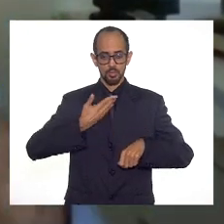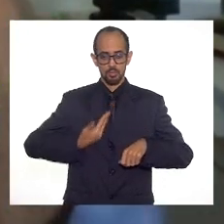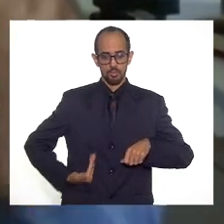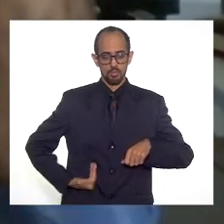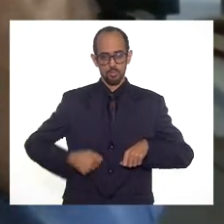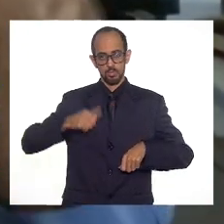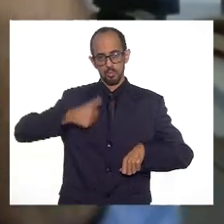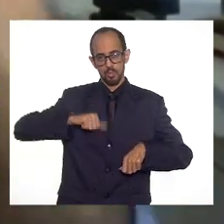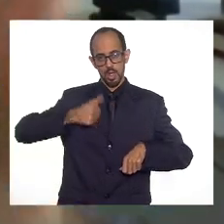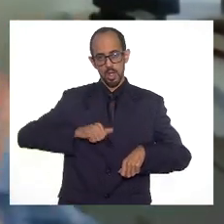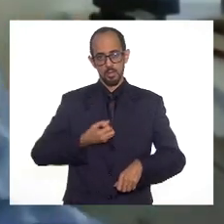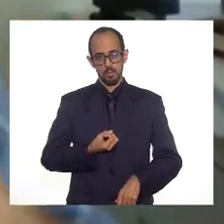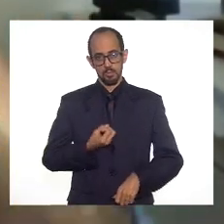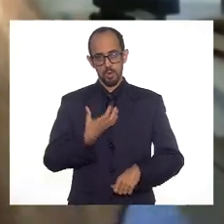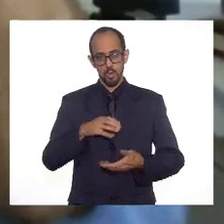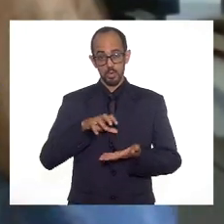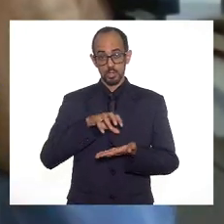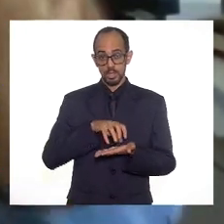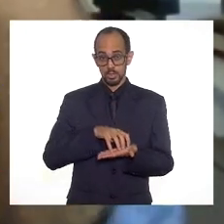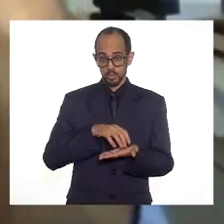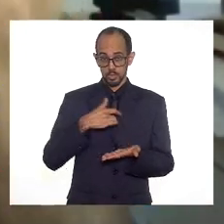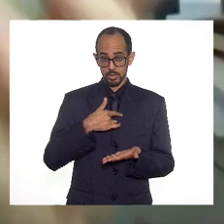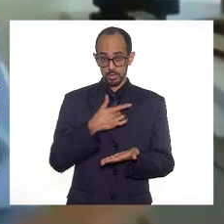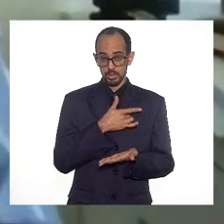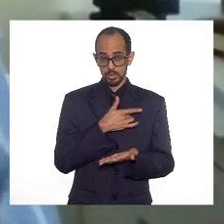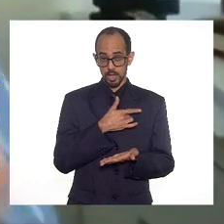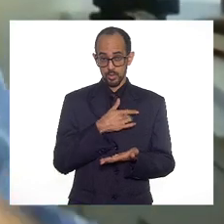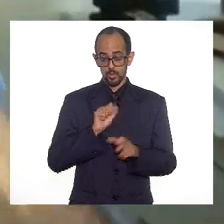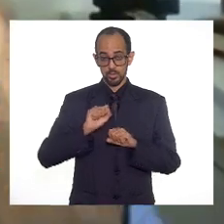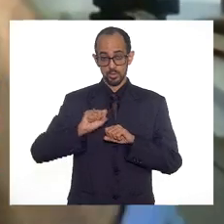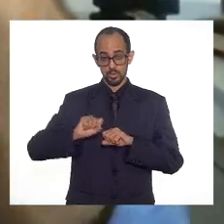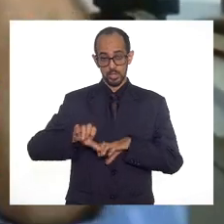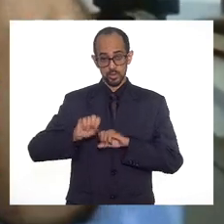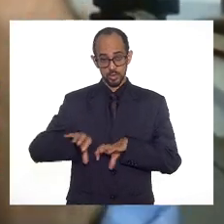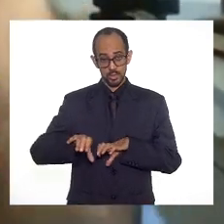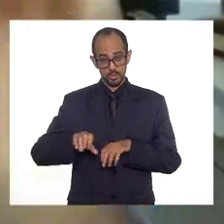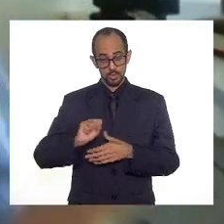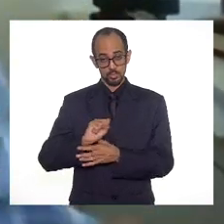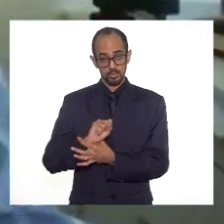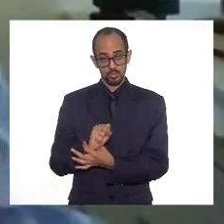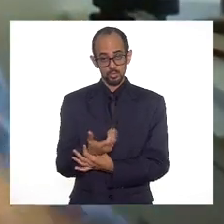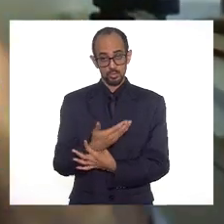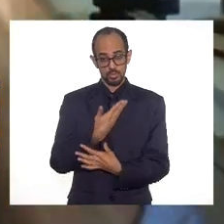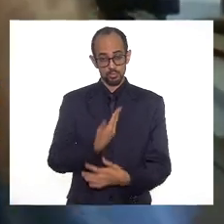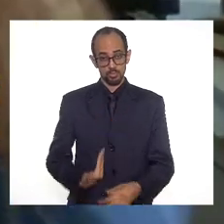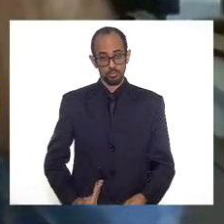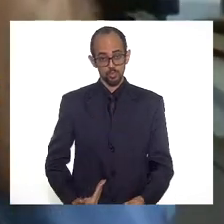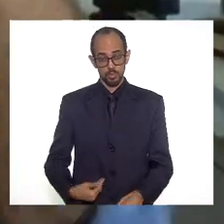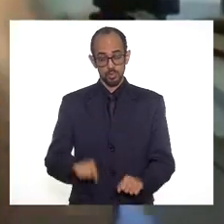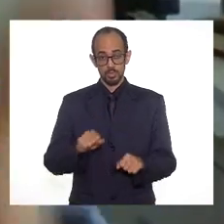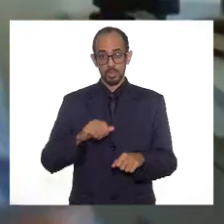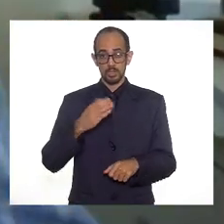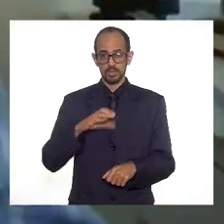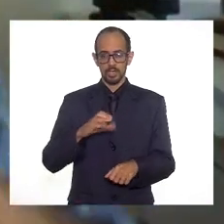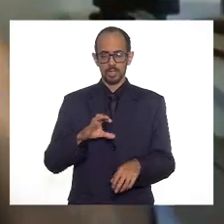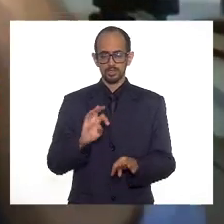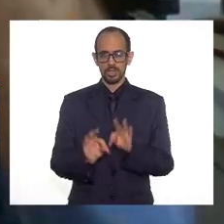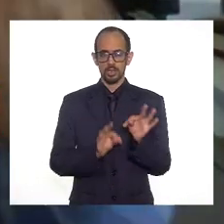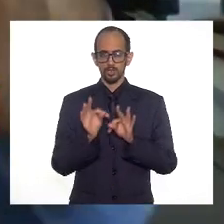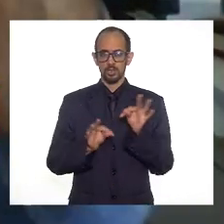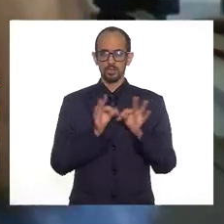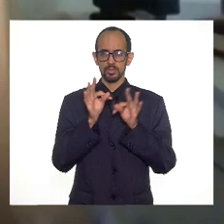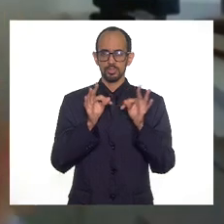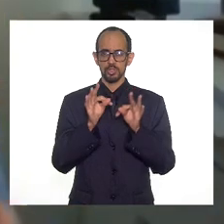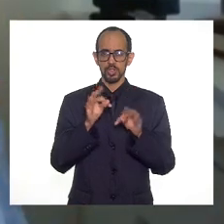Que áreas de educação, saúde, segurança pública, ciência e